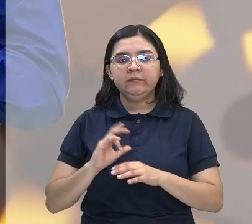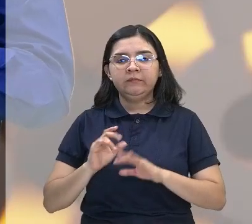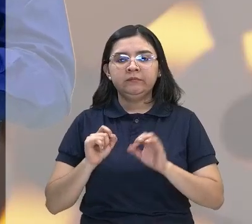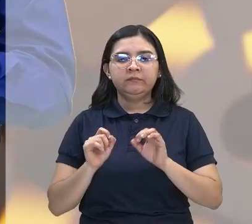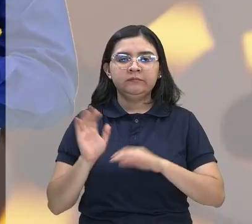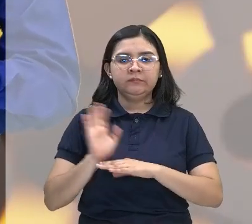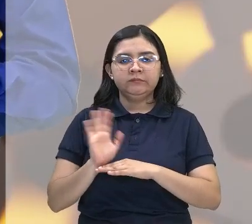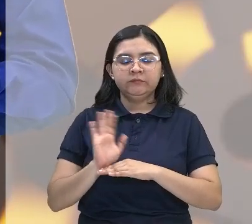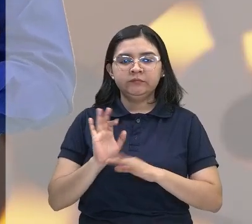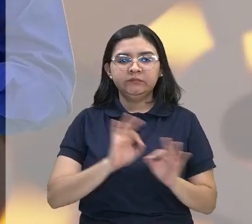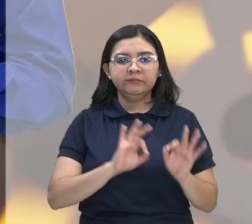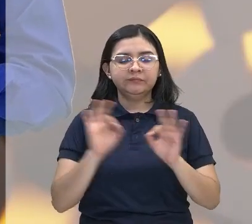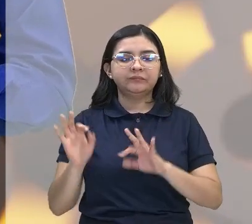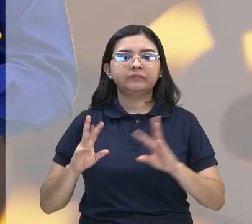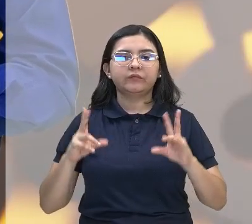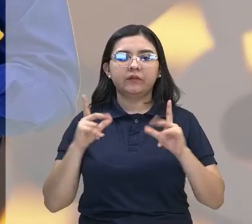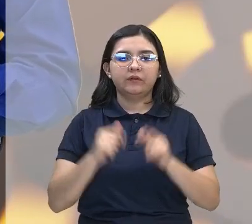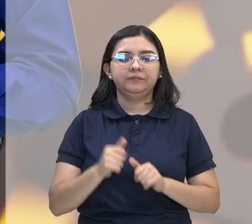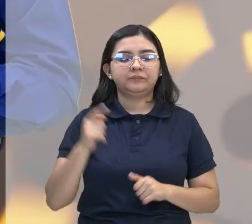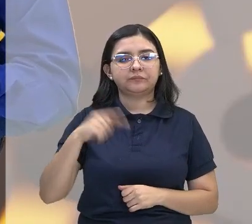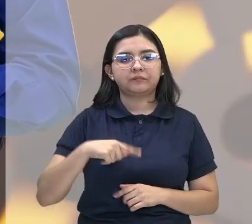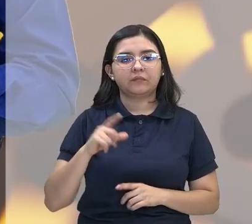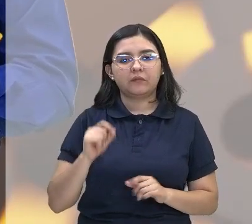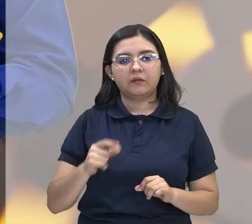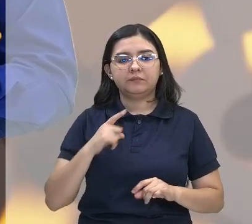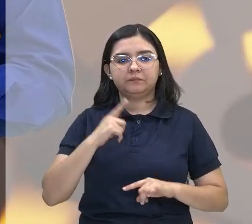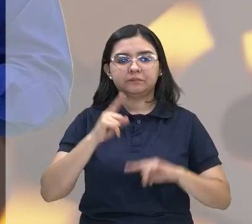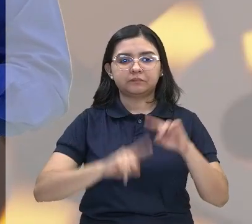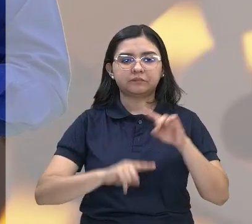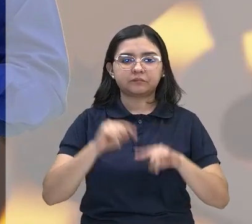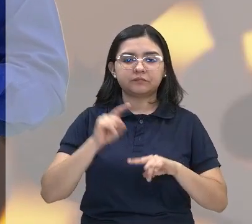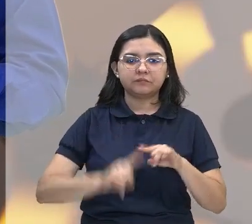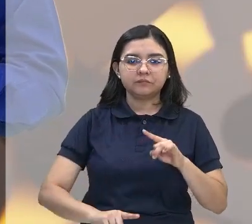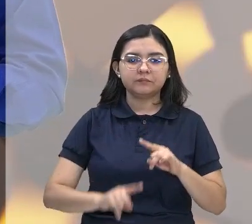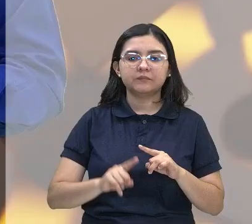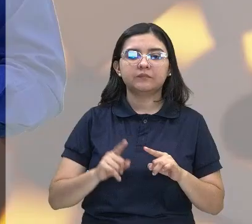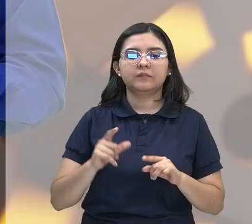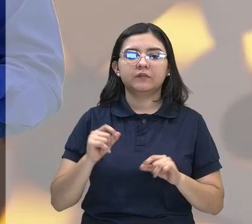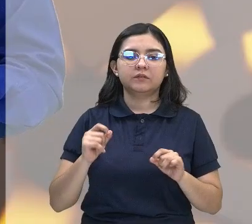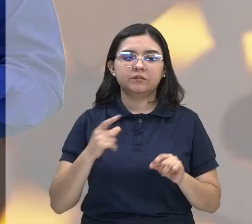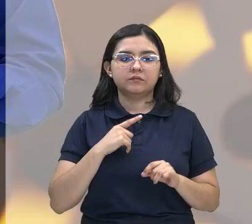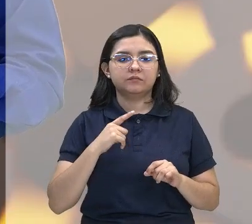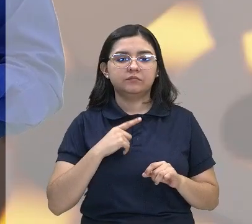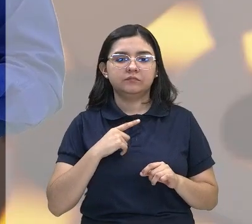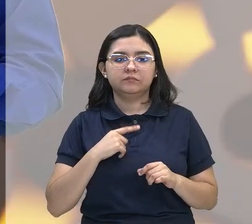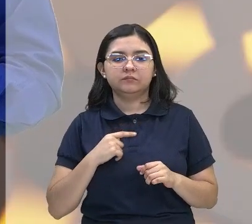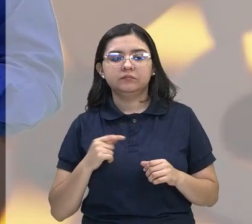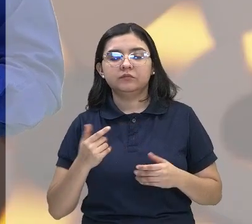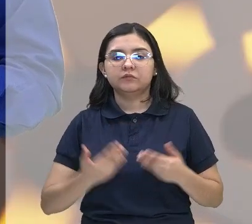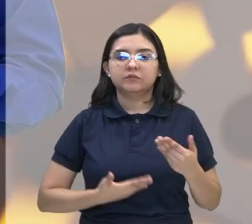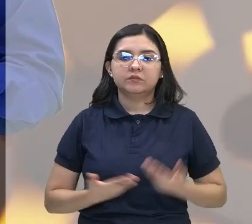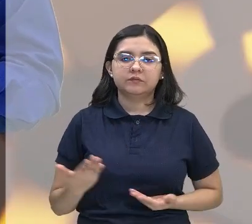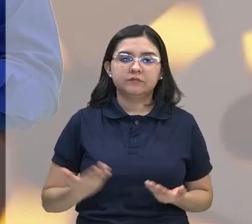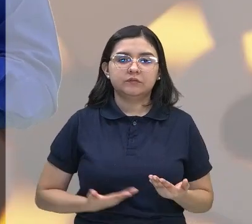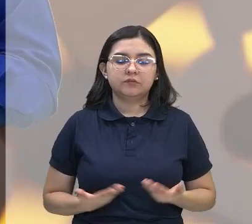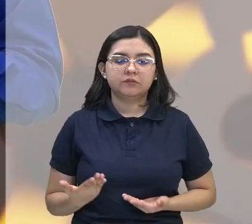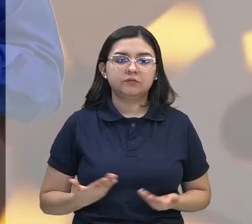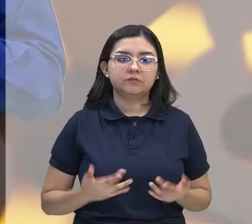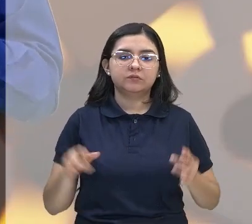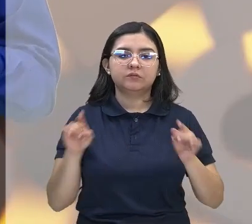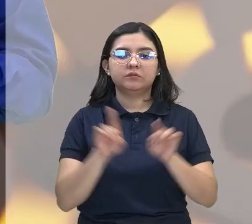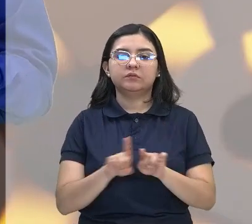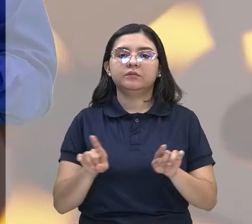exibição. Tudo isso são objetos, são utensílios, são serviços que